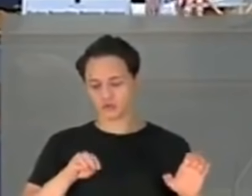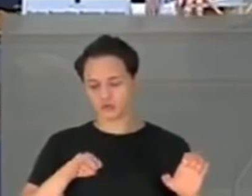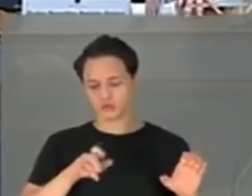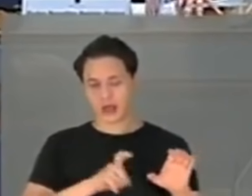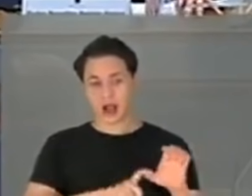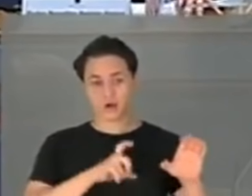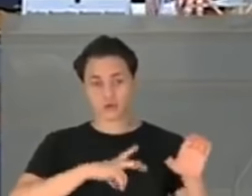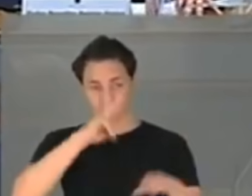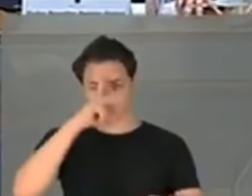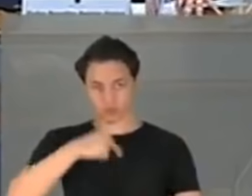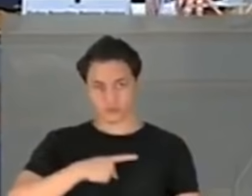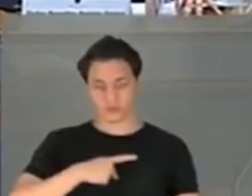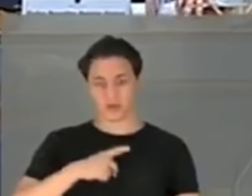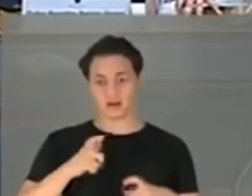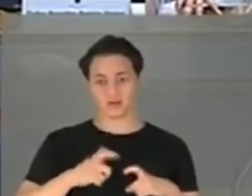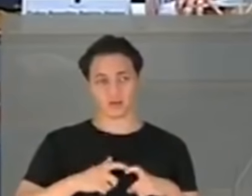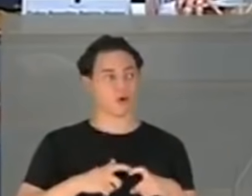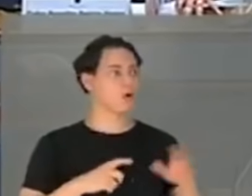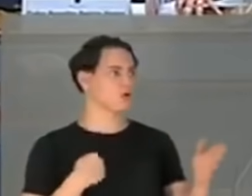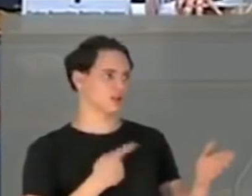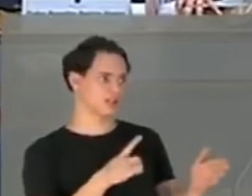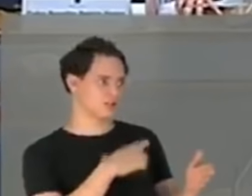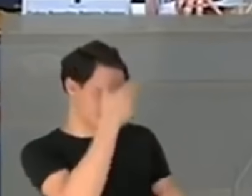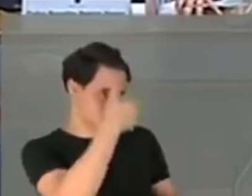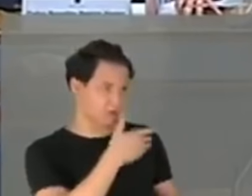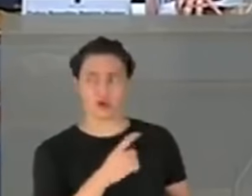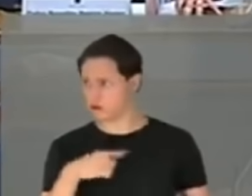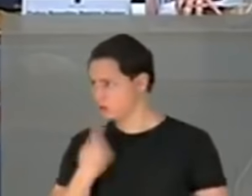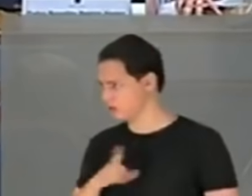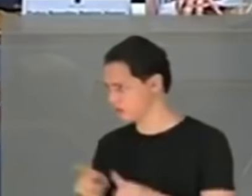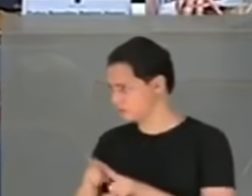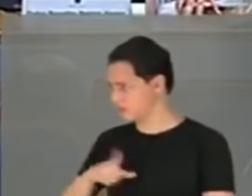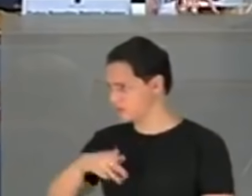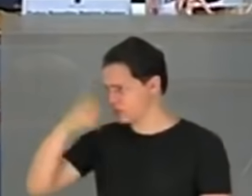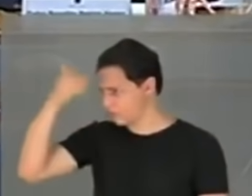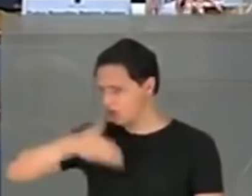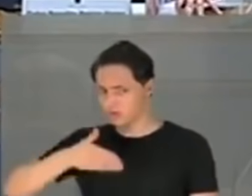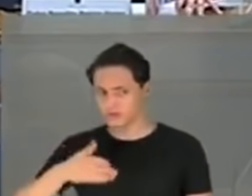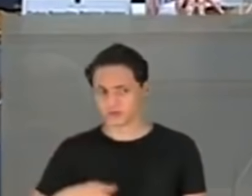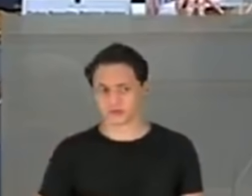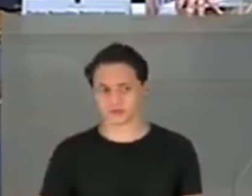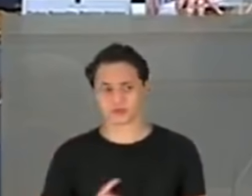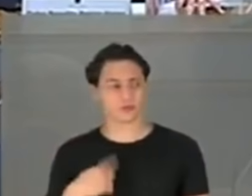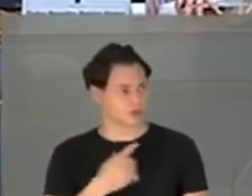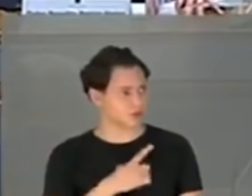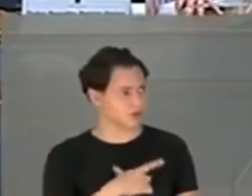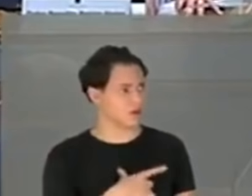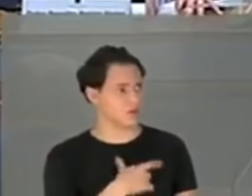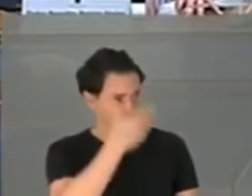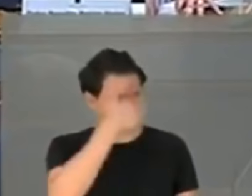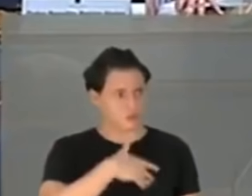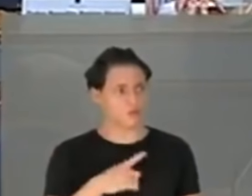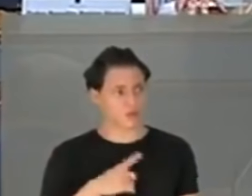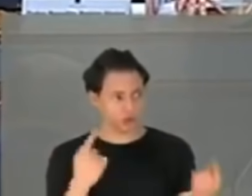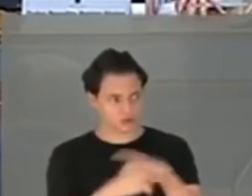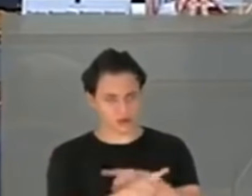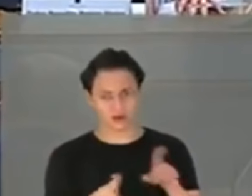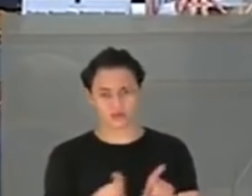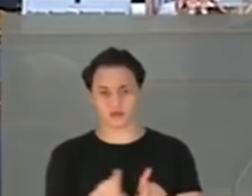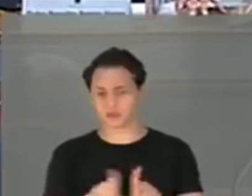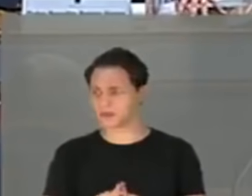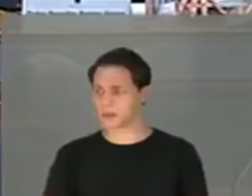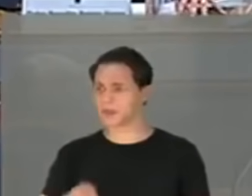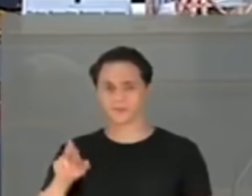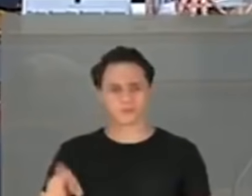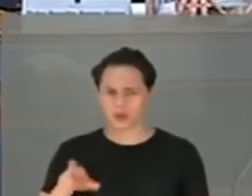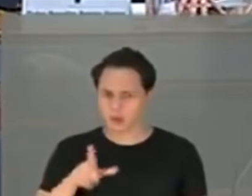mil médicos... Olha que nós temos prova de que houve. O senhor, e nós também temos, senador. Nós temos provas justamente do contrário, que não foi